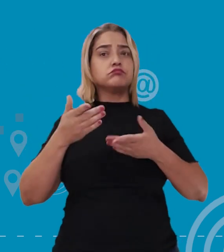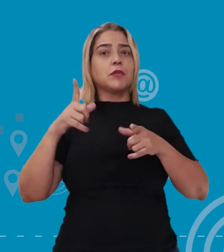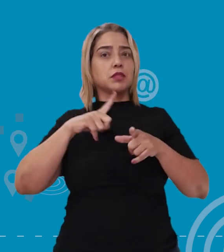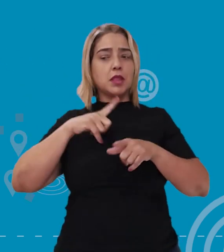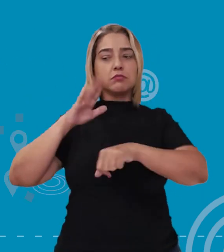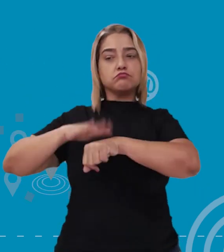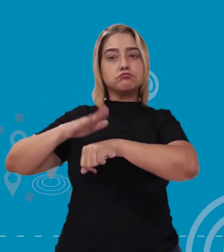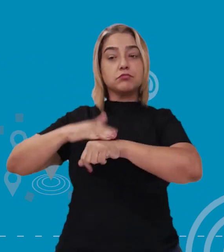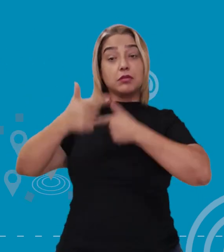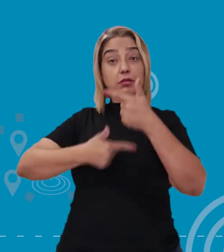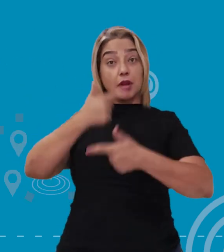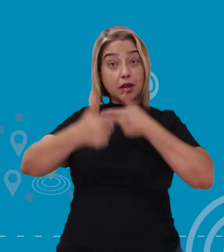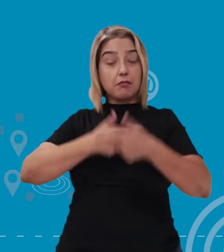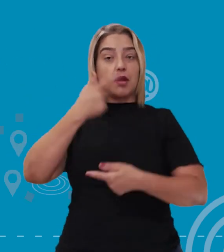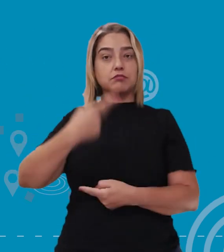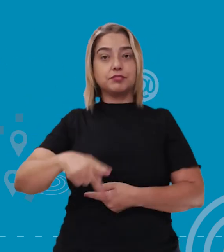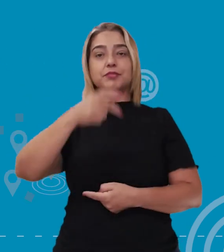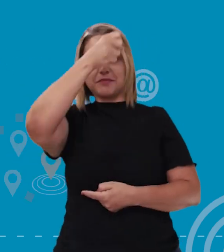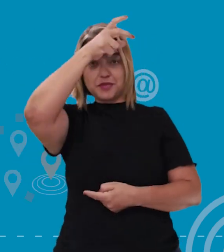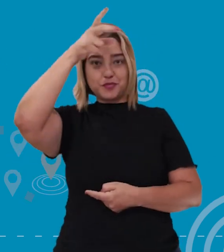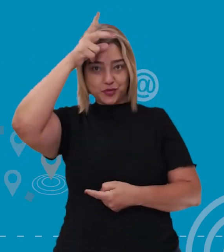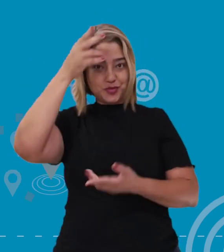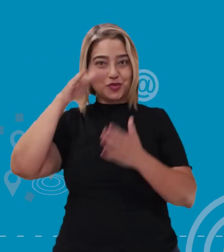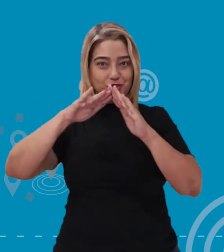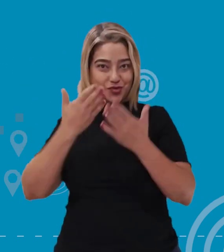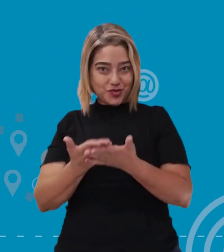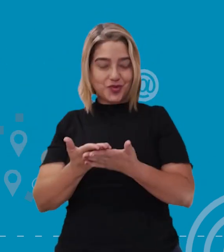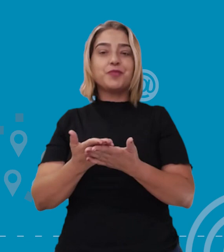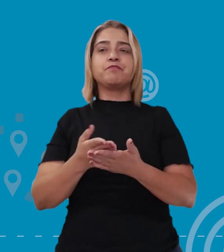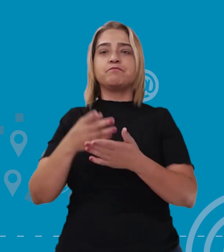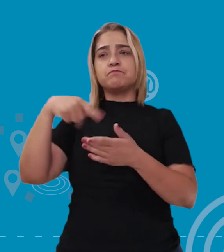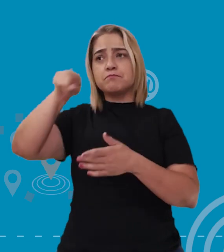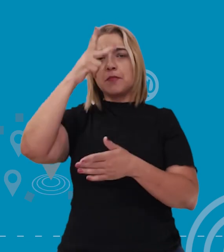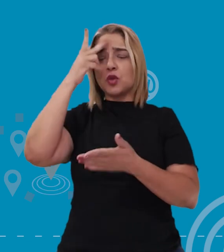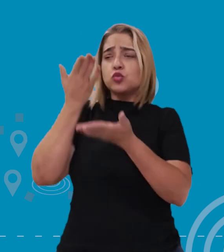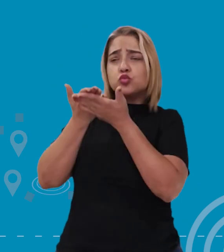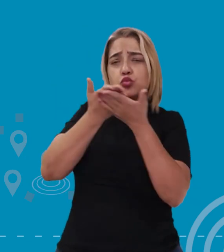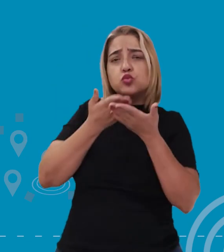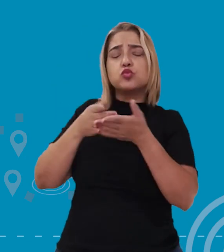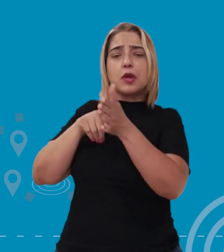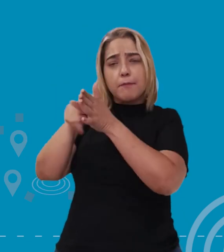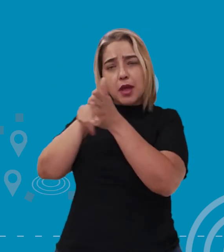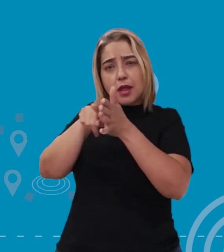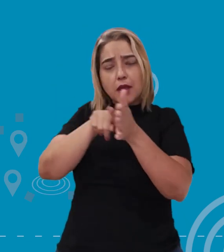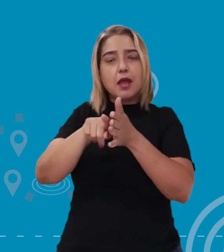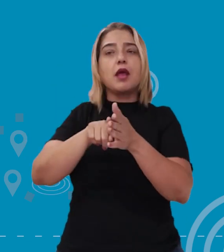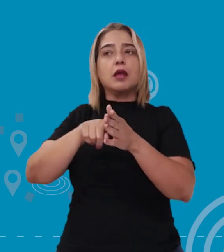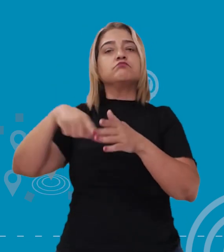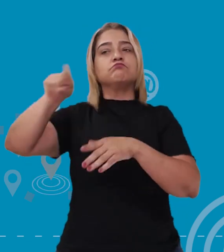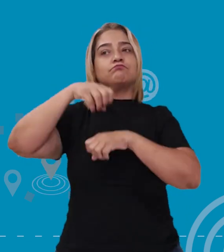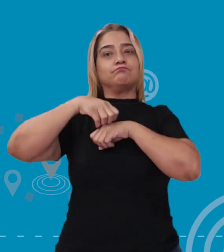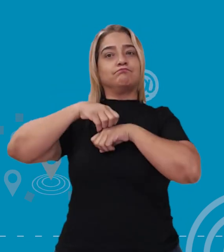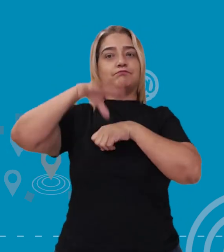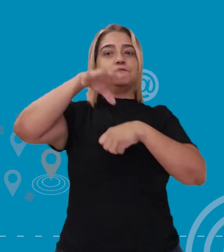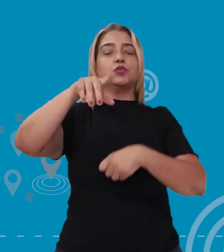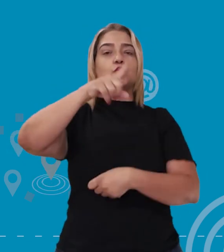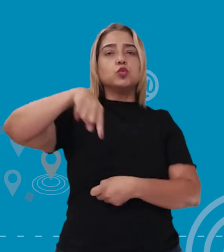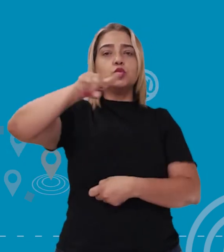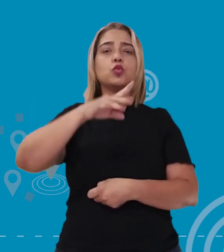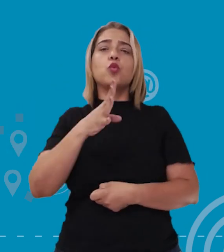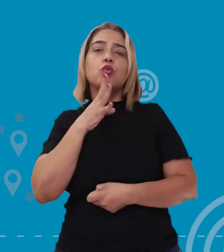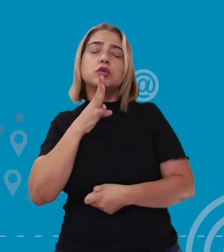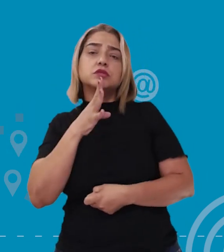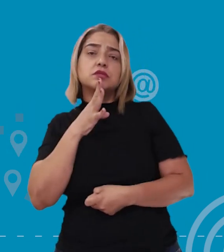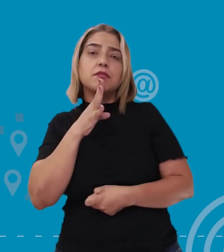salas de alfabetização de nossa rede, estudiosos e pesquisadores que compartilharam conosco